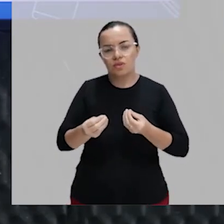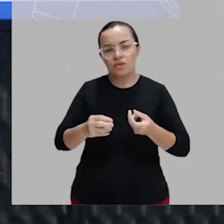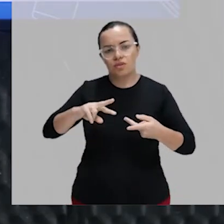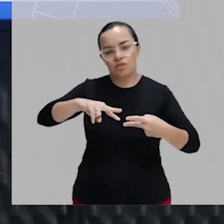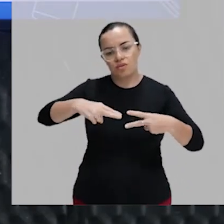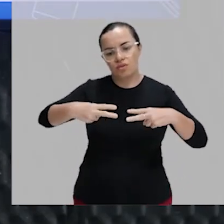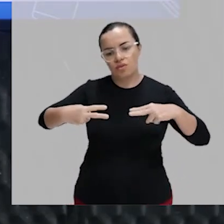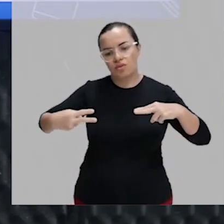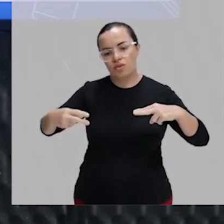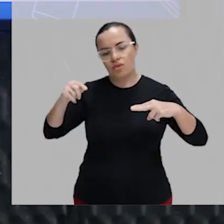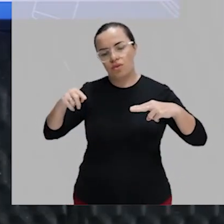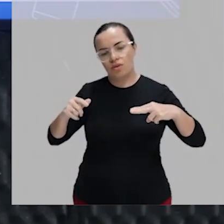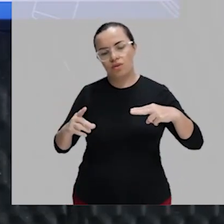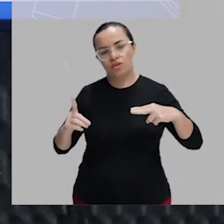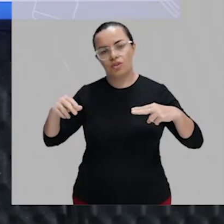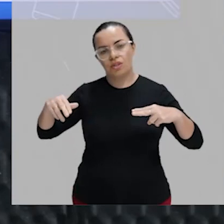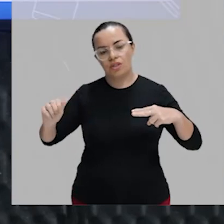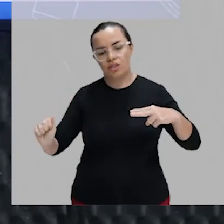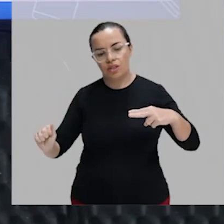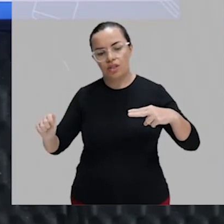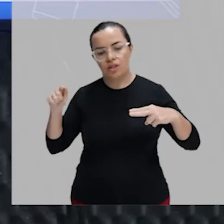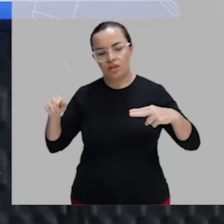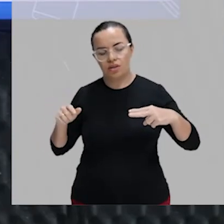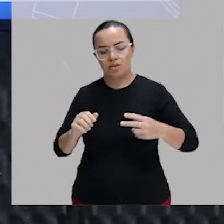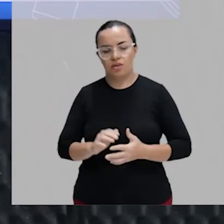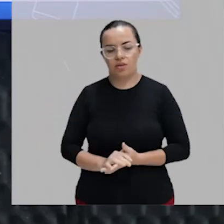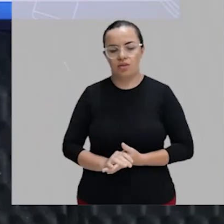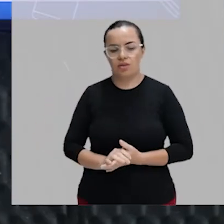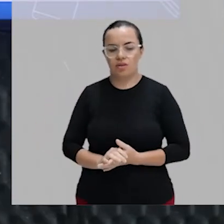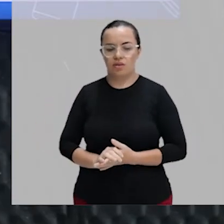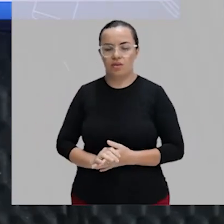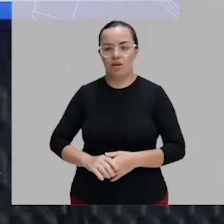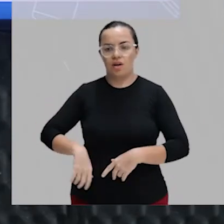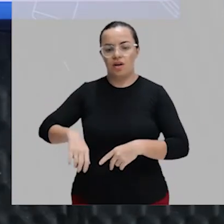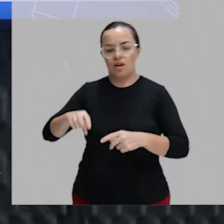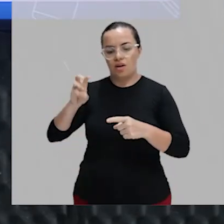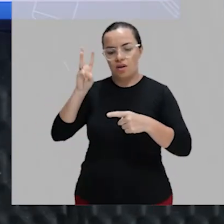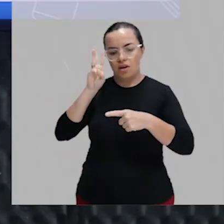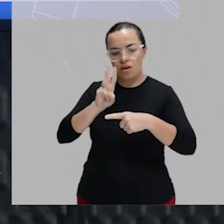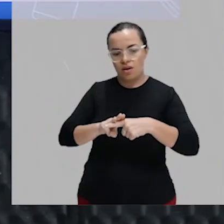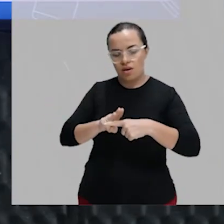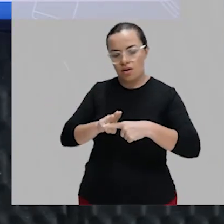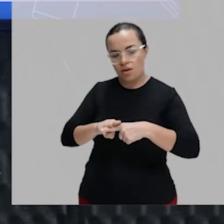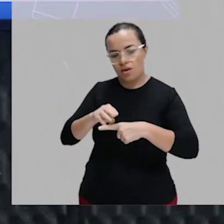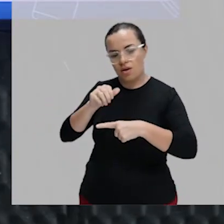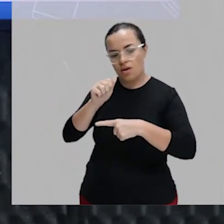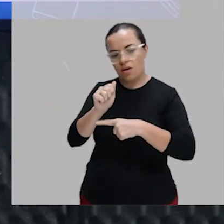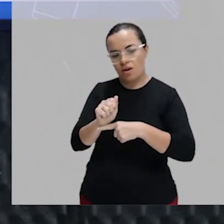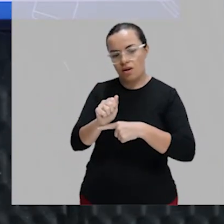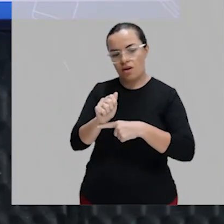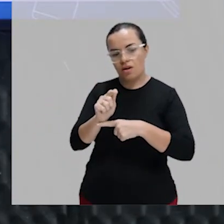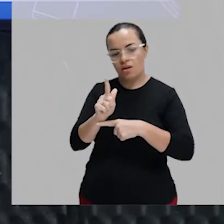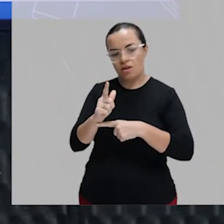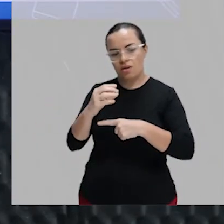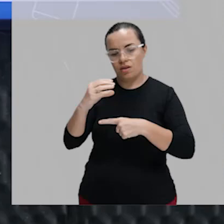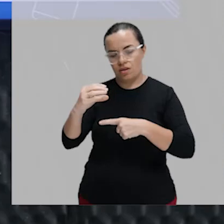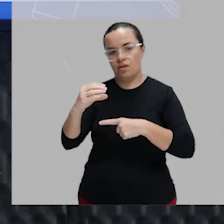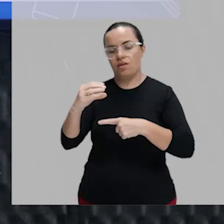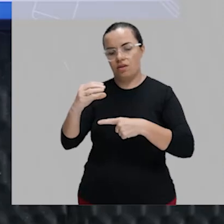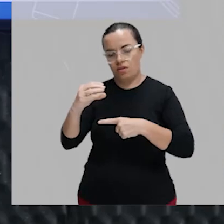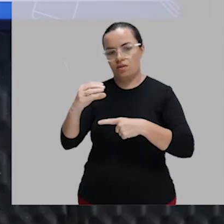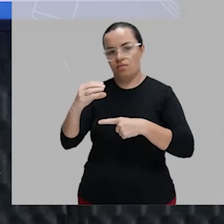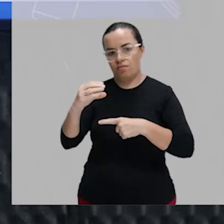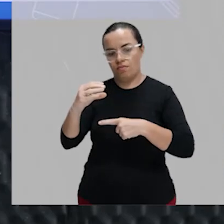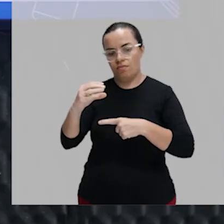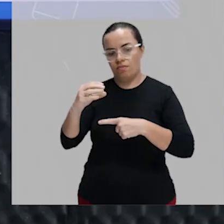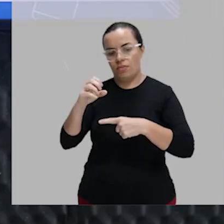de aminoácido. Então, tá aqui, ó. Eu sei que a serina, ela é codificada por